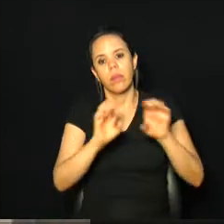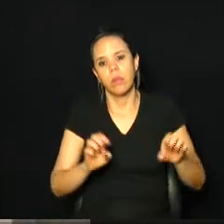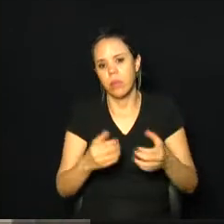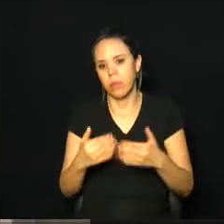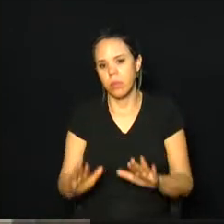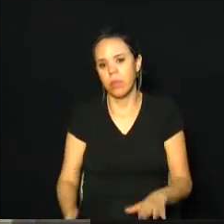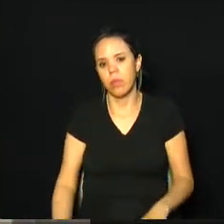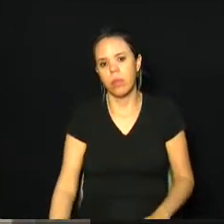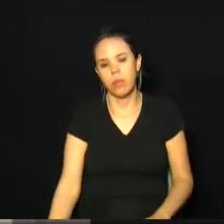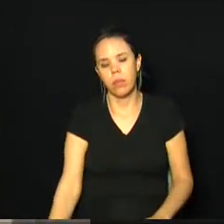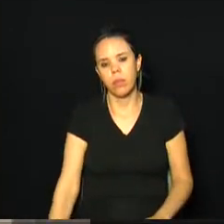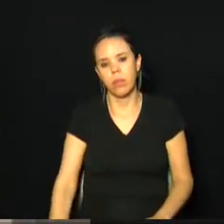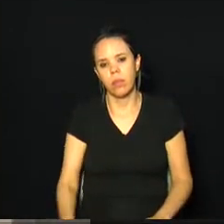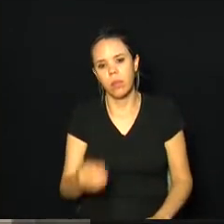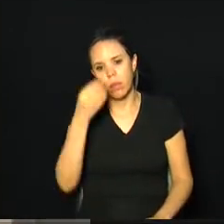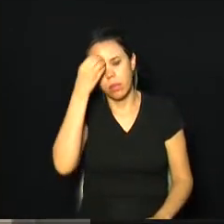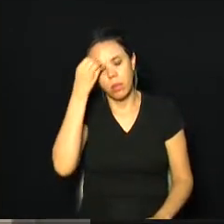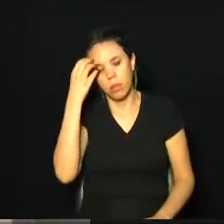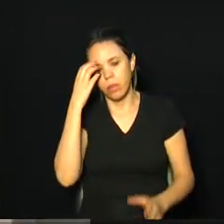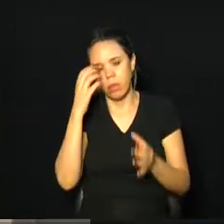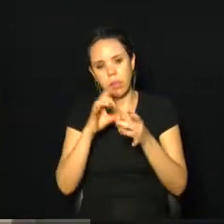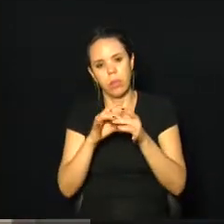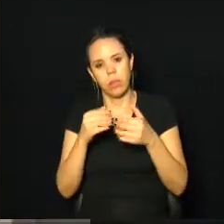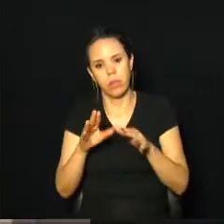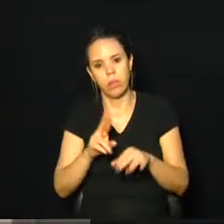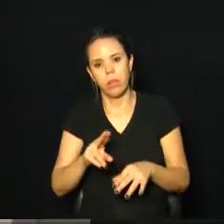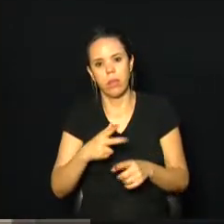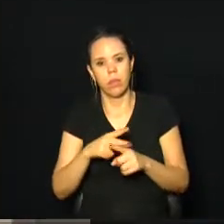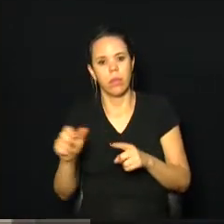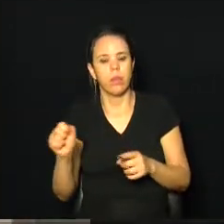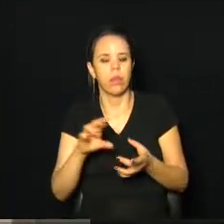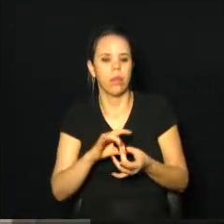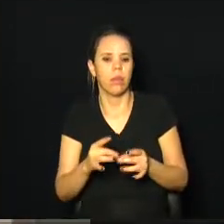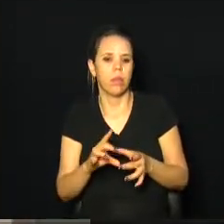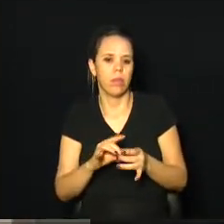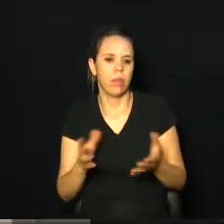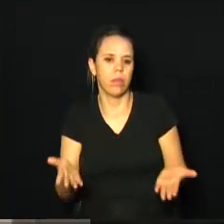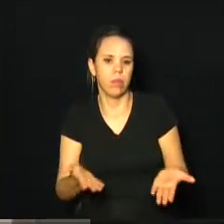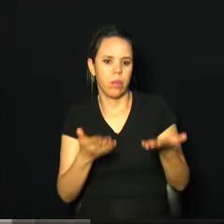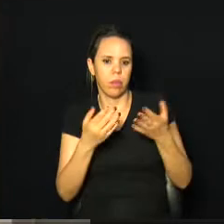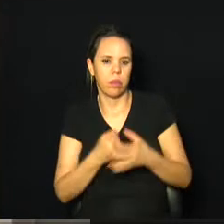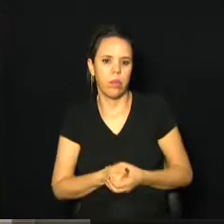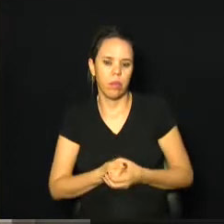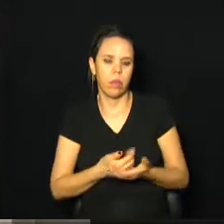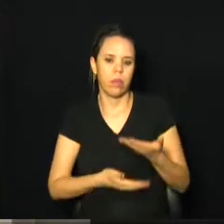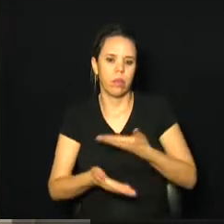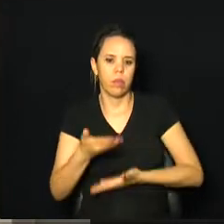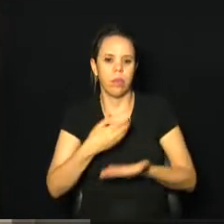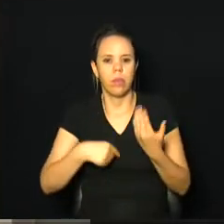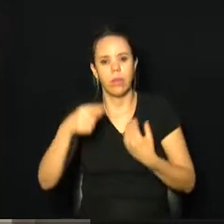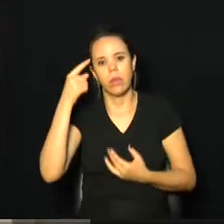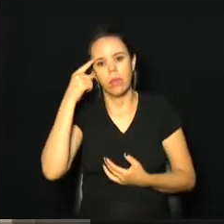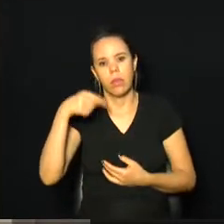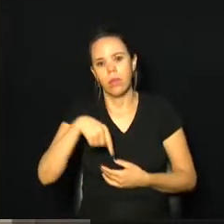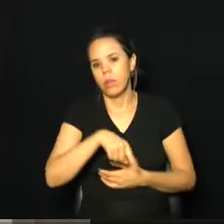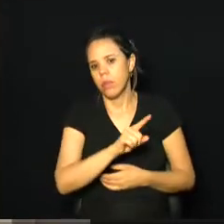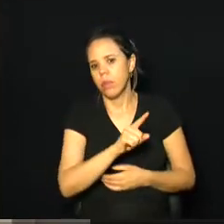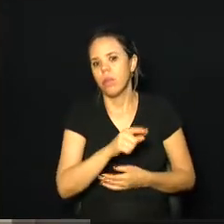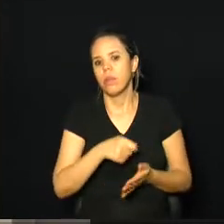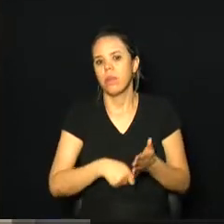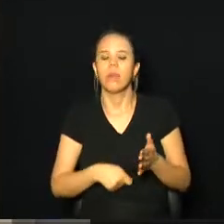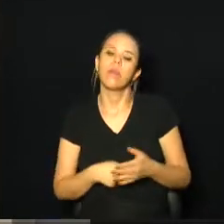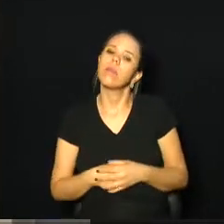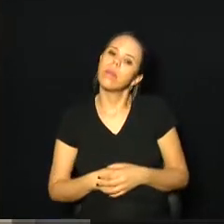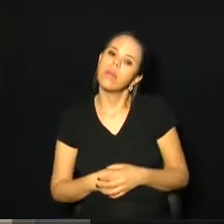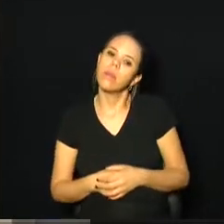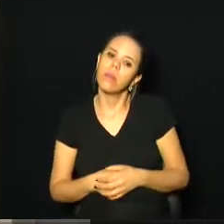aberta, entendeu? O parque está à disposição, você é um campeão olímpico e tal, e ficamos nessa troca de ideias aí, e eu fui atrás, fui correr